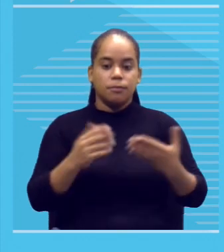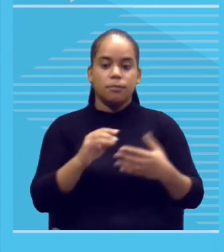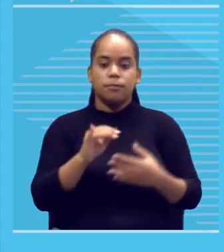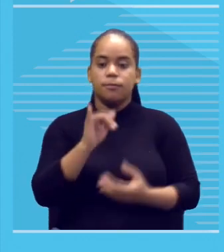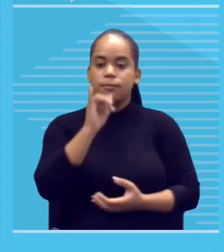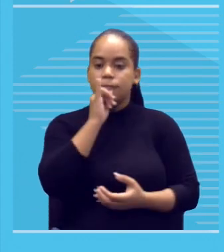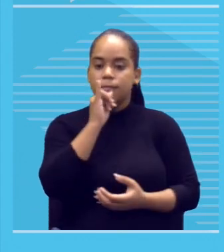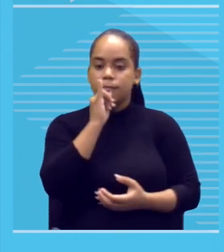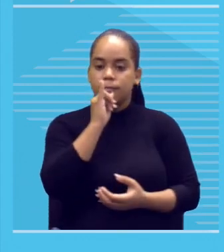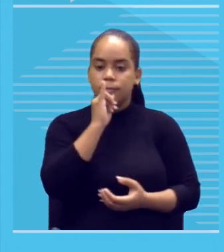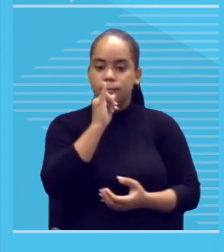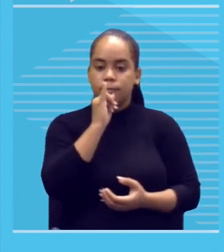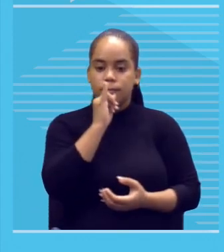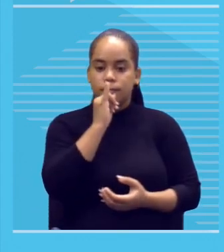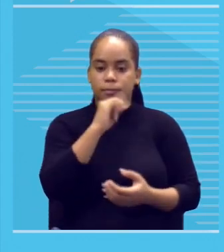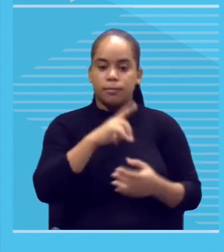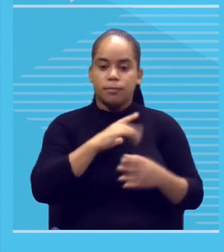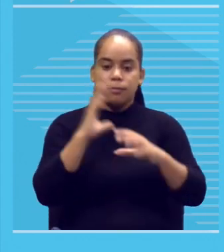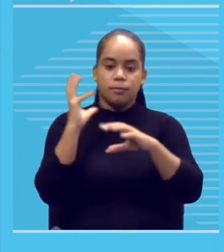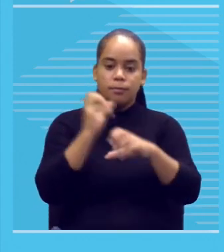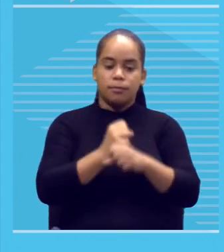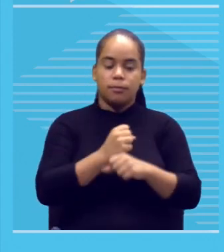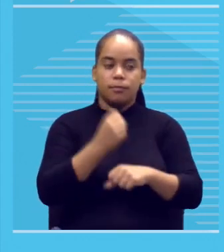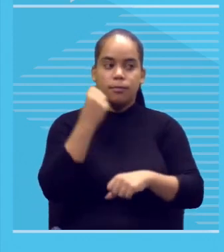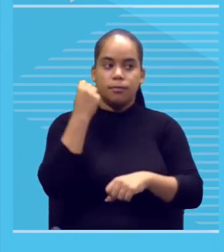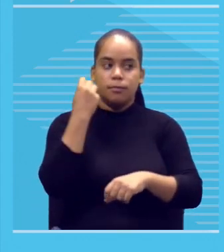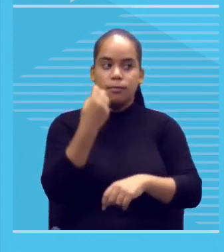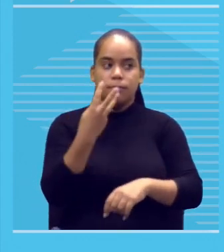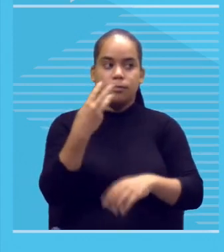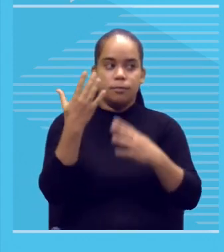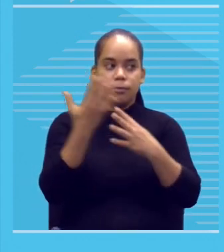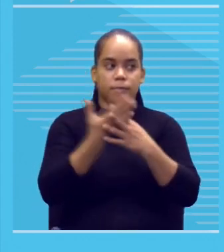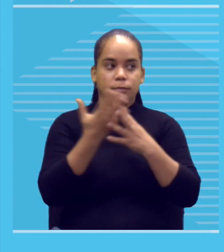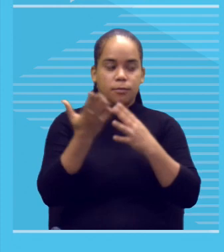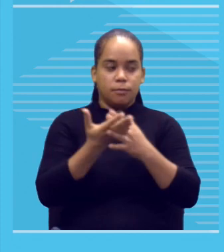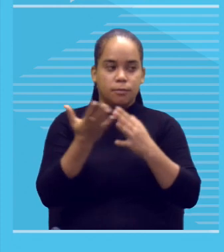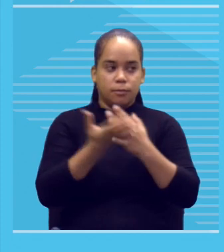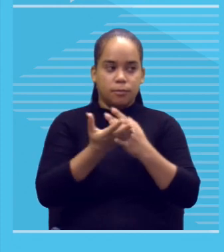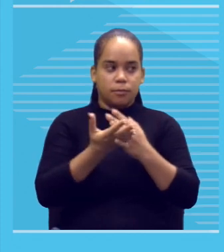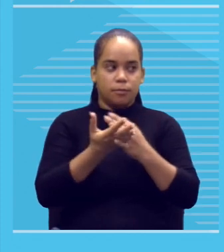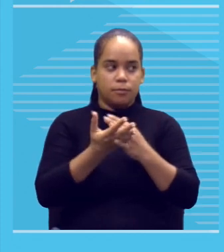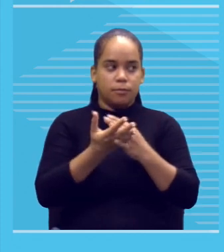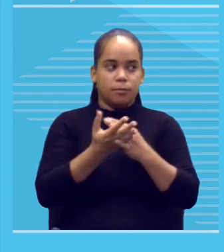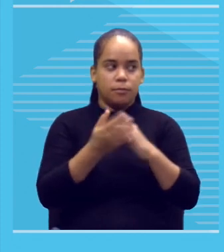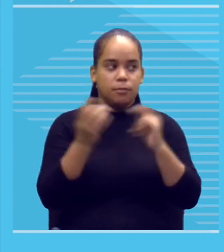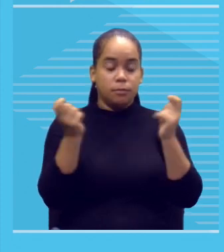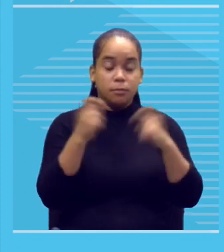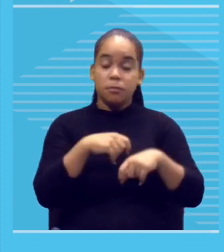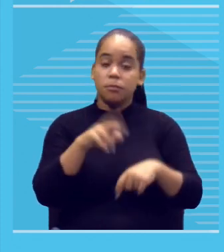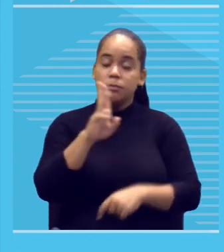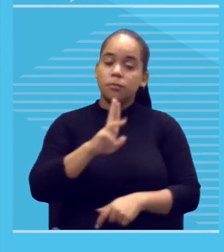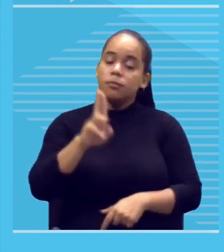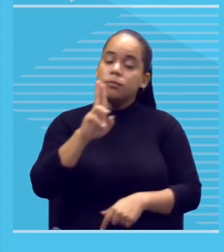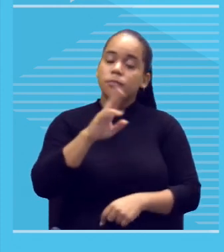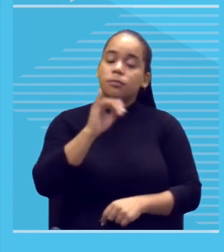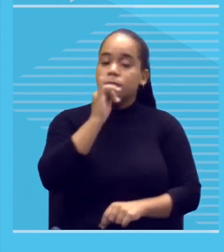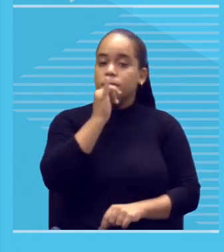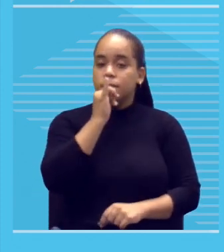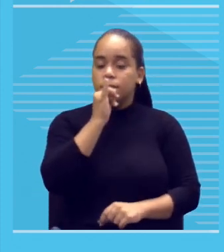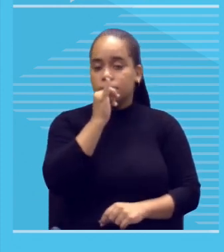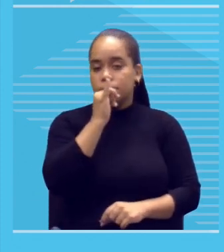aqui a soma de três parcelas olha essa situação aqui ó você poder pode usar essa situação